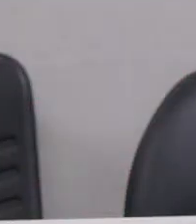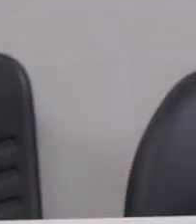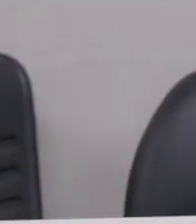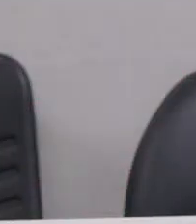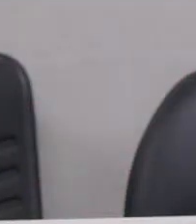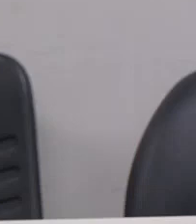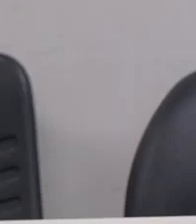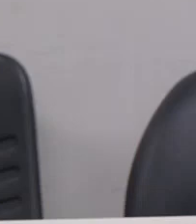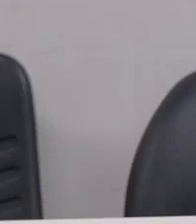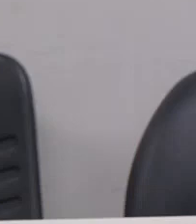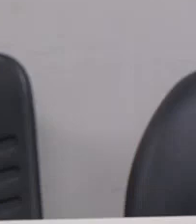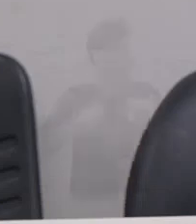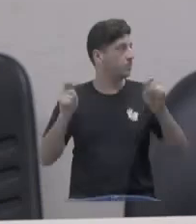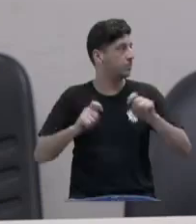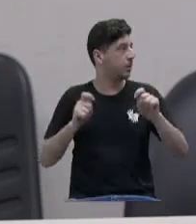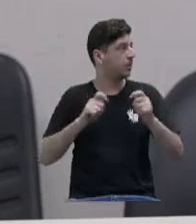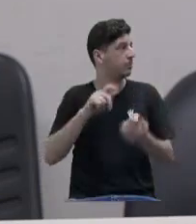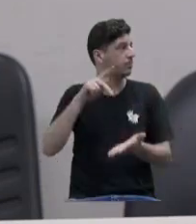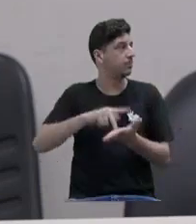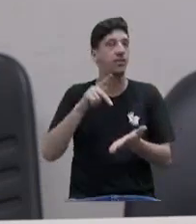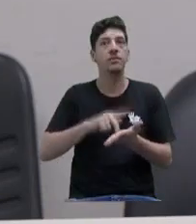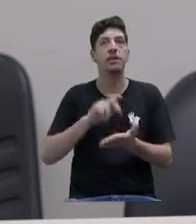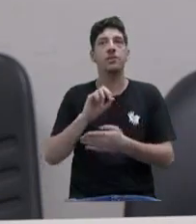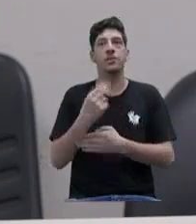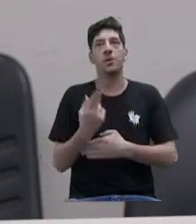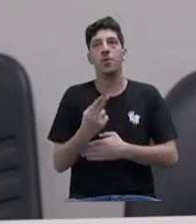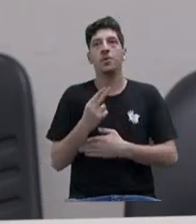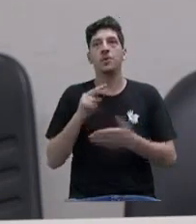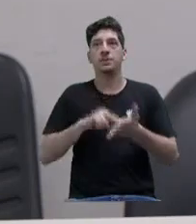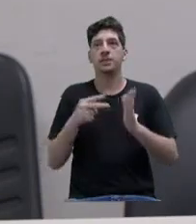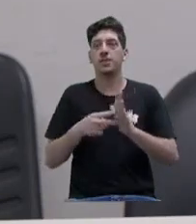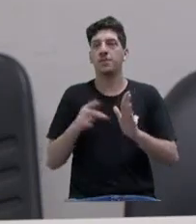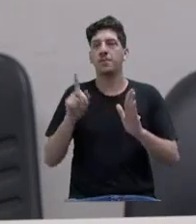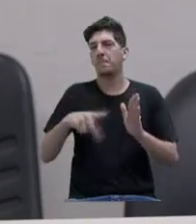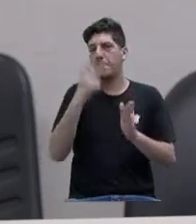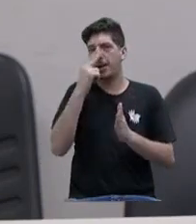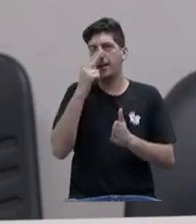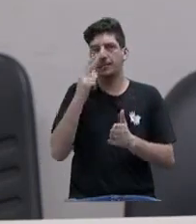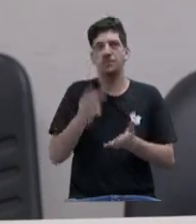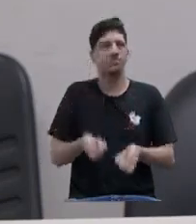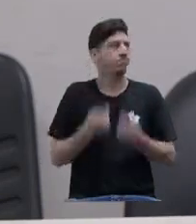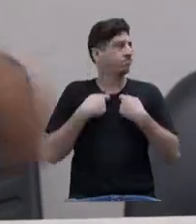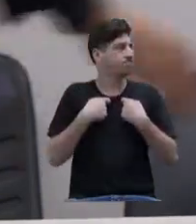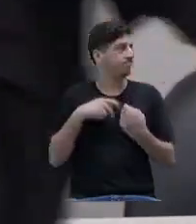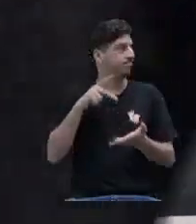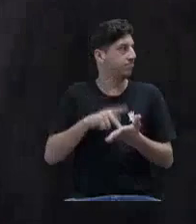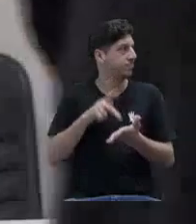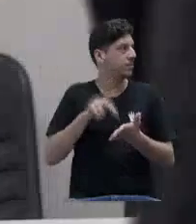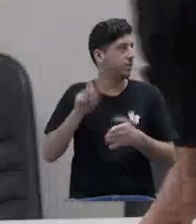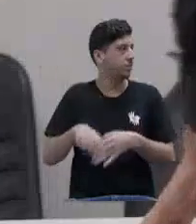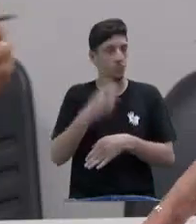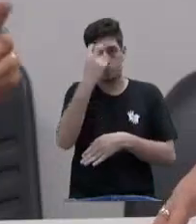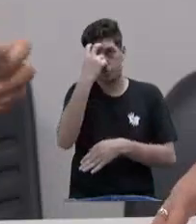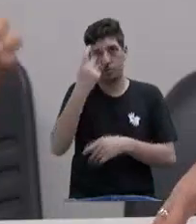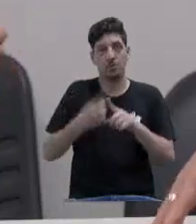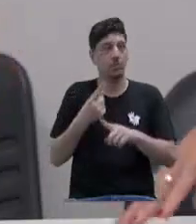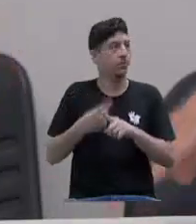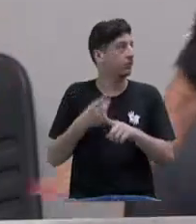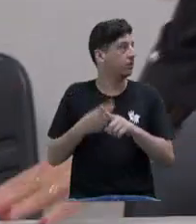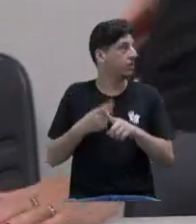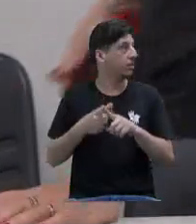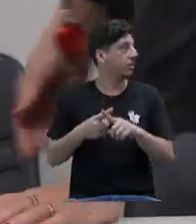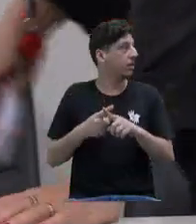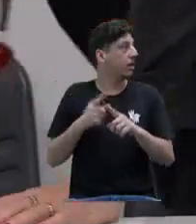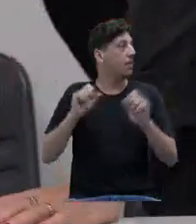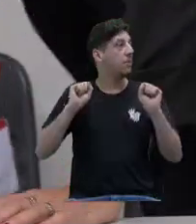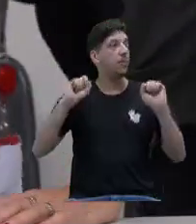única capaz de dar verdade, ou seja, realidade numa viagem, obviamente, é a cultura, porque senão você